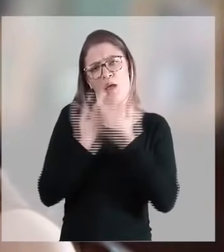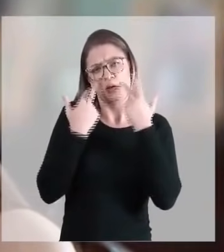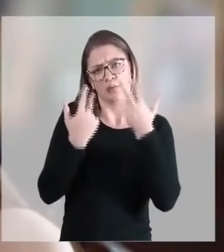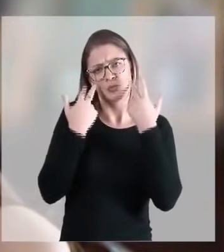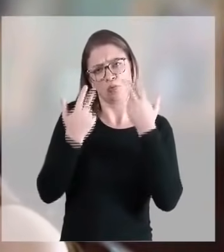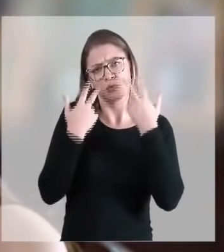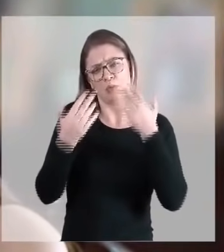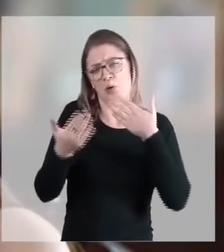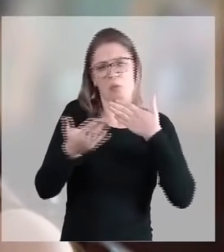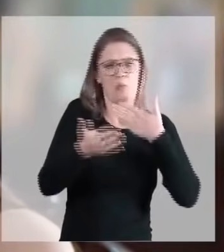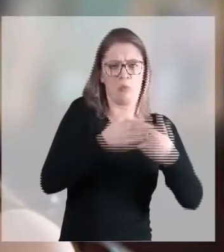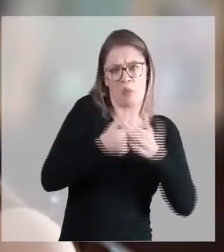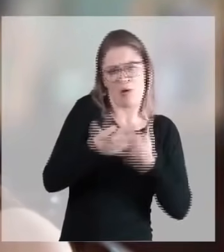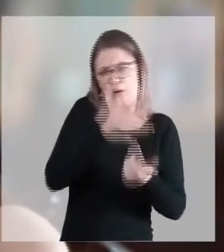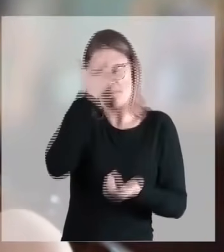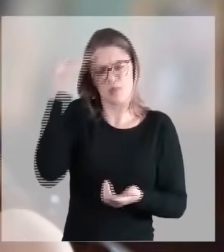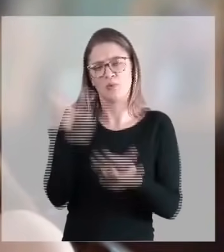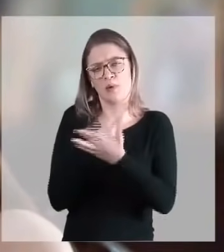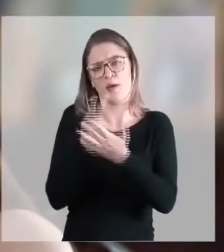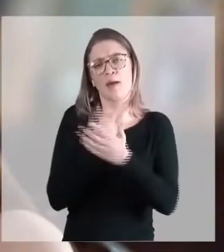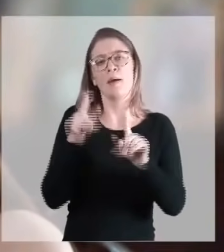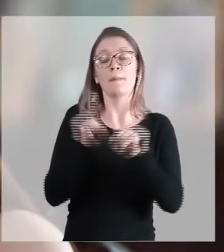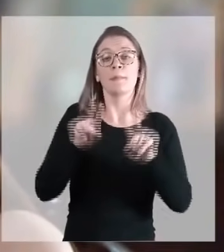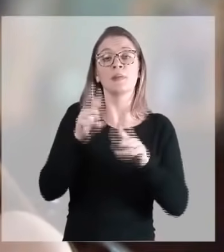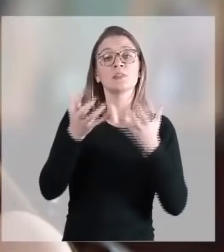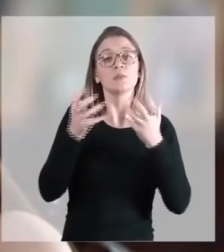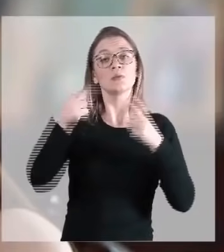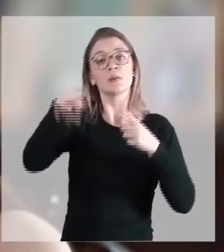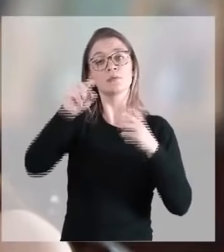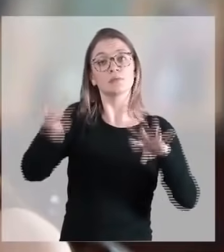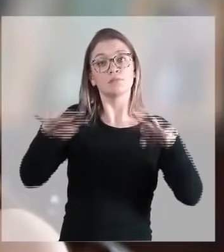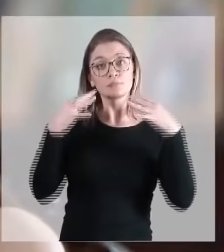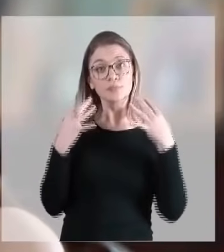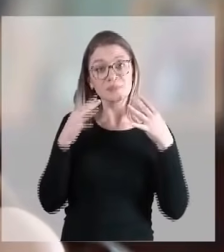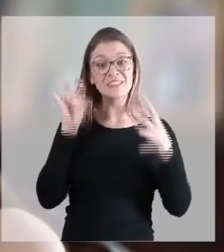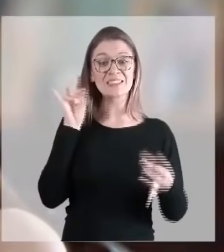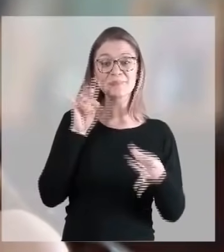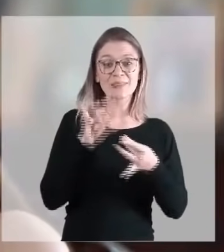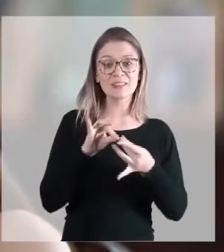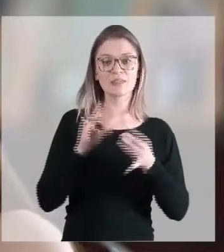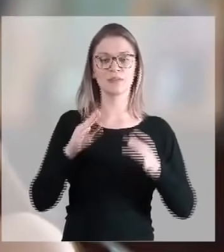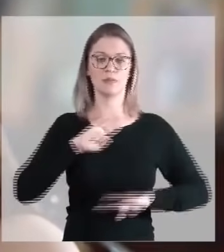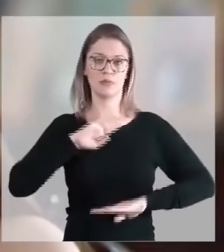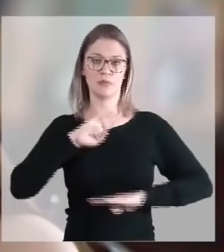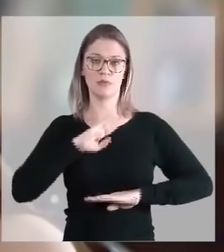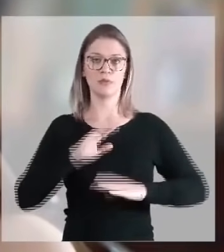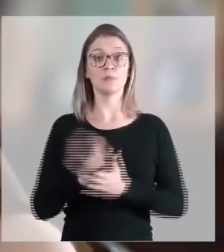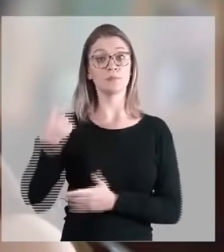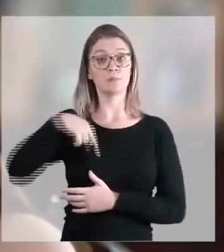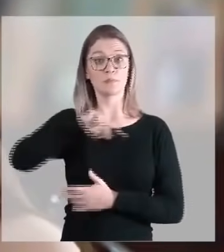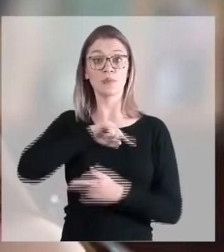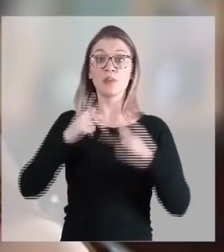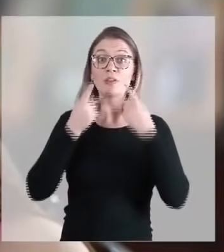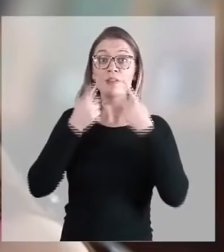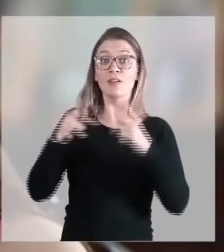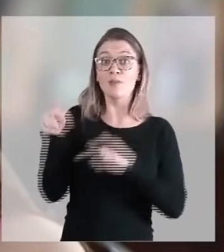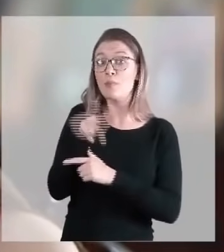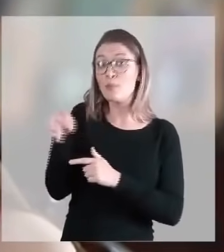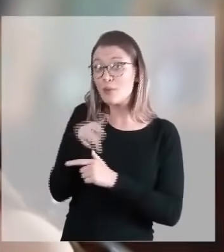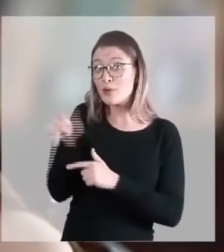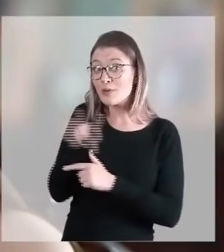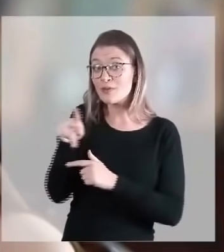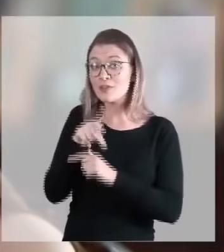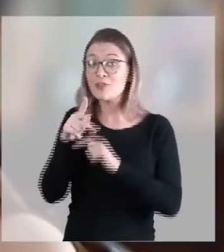função pública ou não. Mas eu quero chamar a atenção dos senhores para algo bem específico nesse caso. Nós estamos falando de uma professora